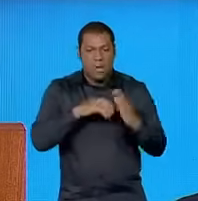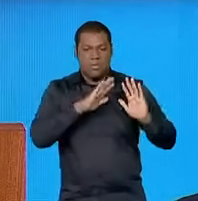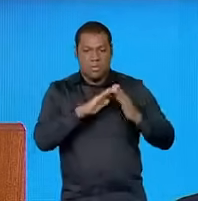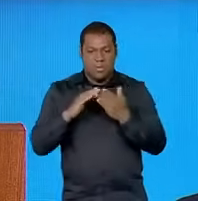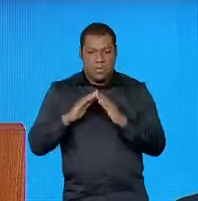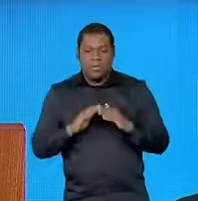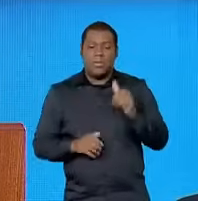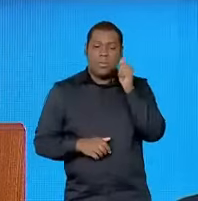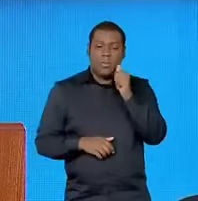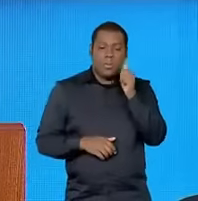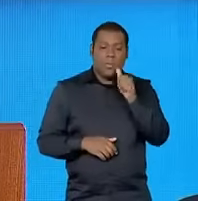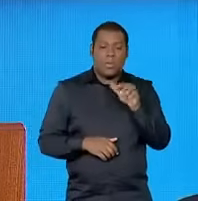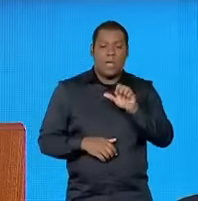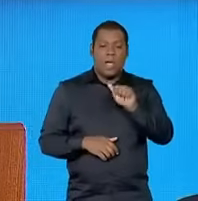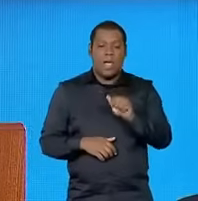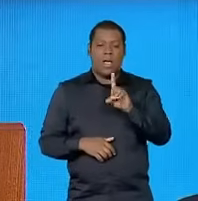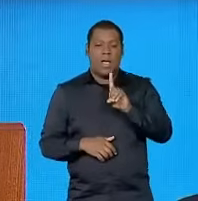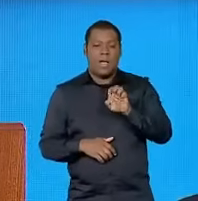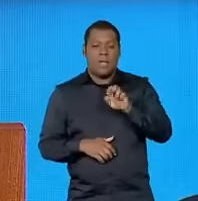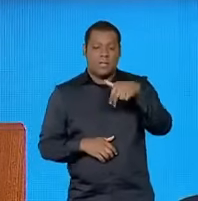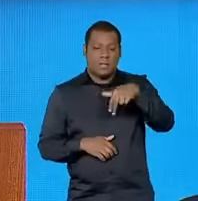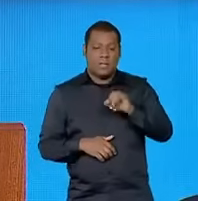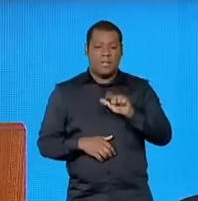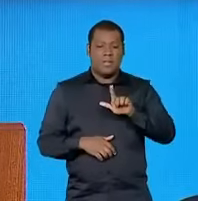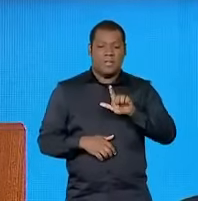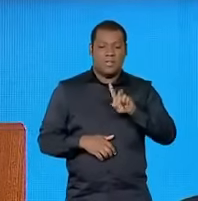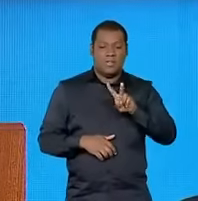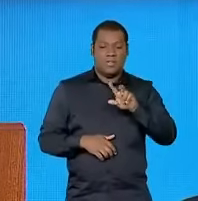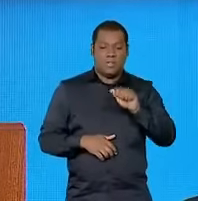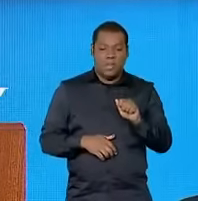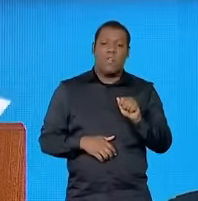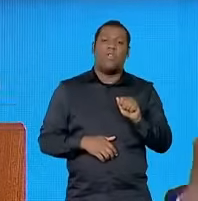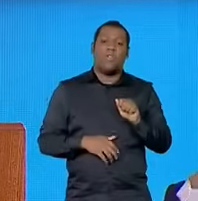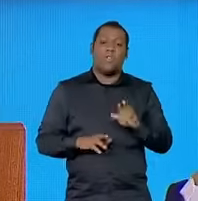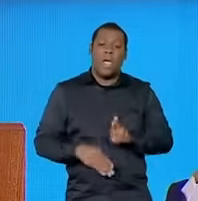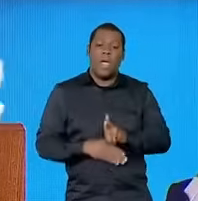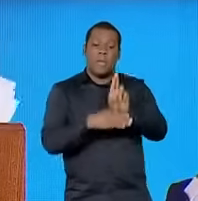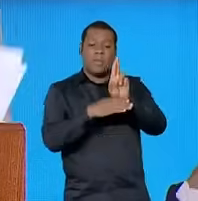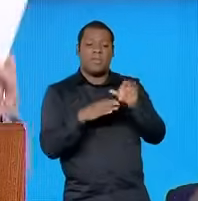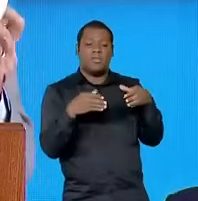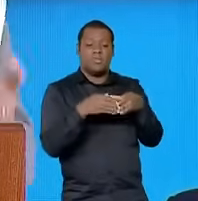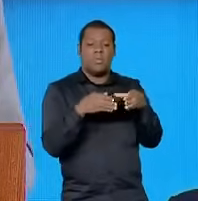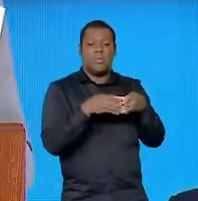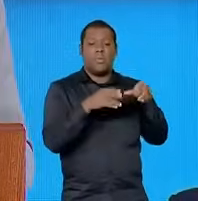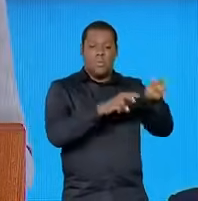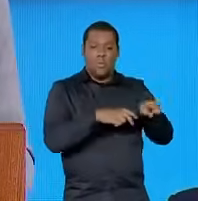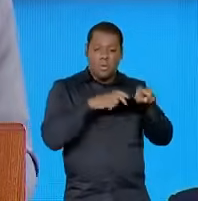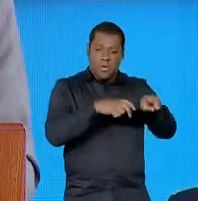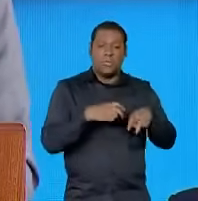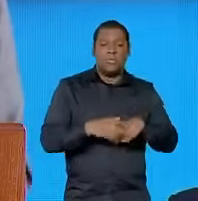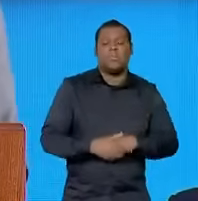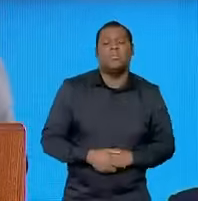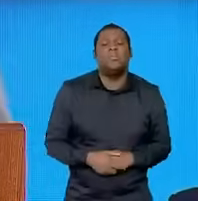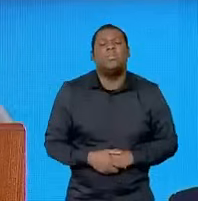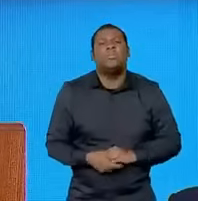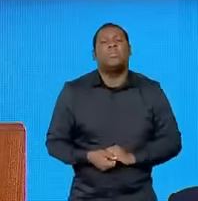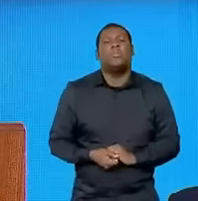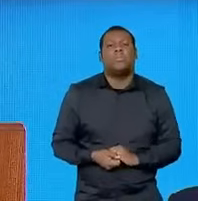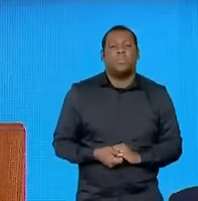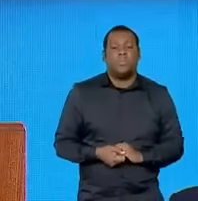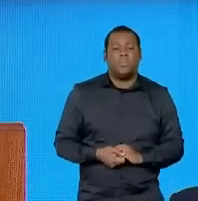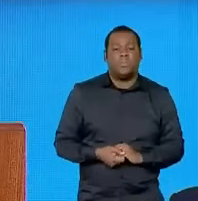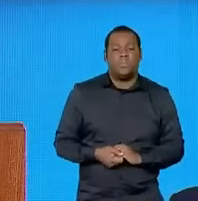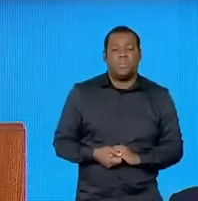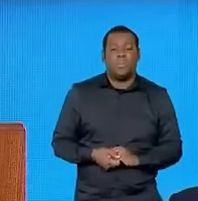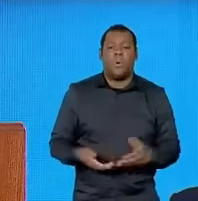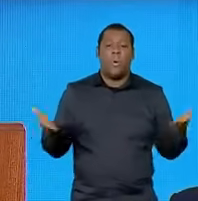Denilva Pinto de Araújo Santos, do Movimento dos Pequenos Agricultores, meus companheiros e companheiras. Eu não